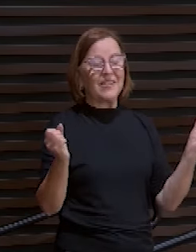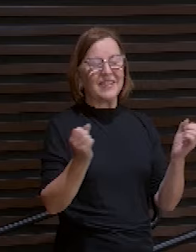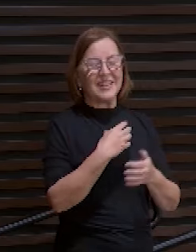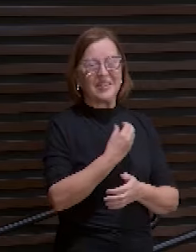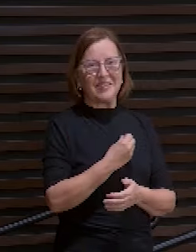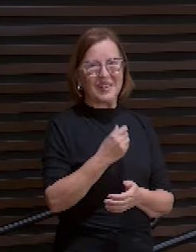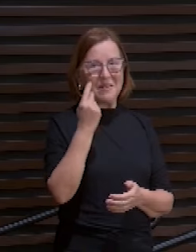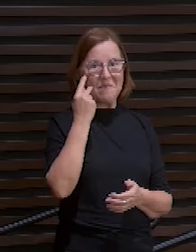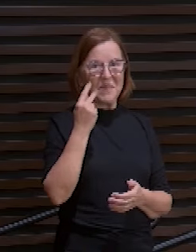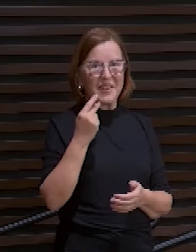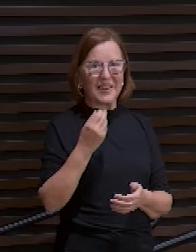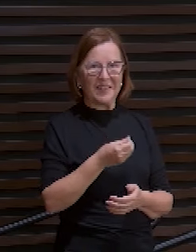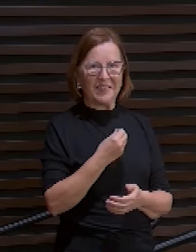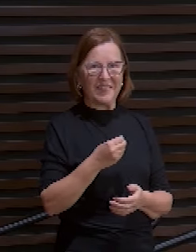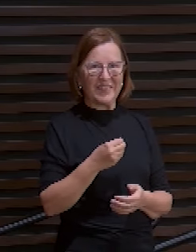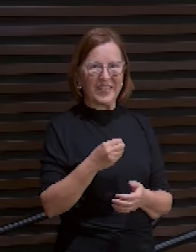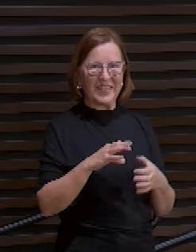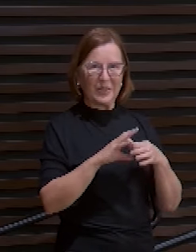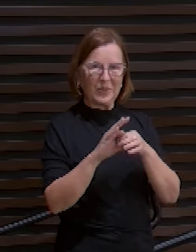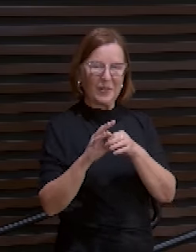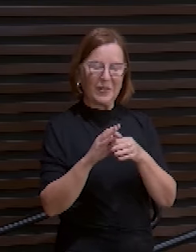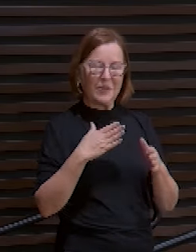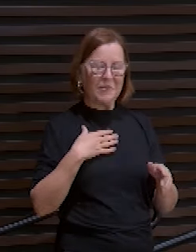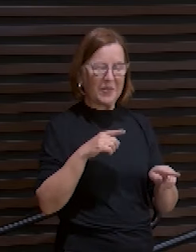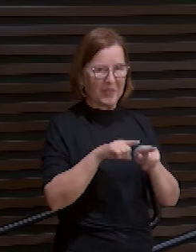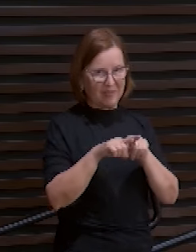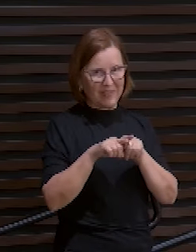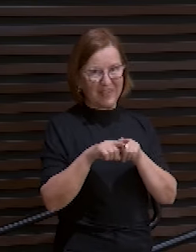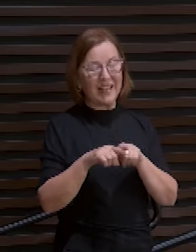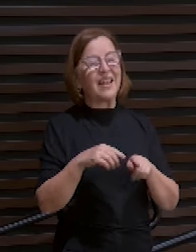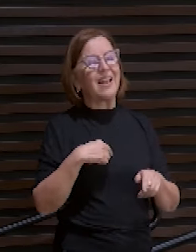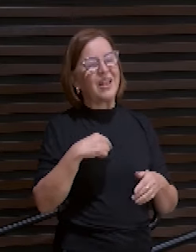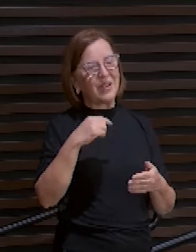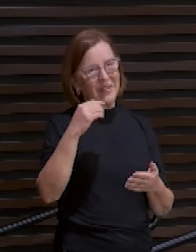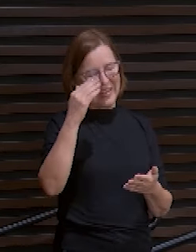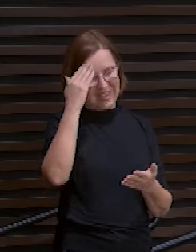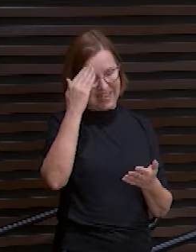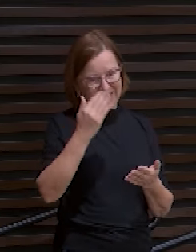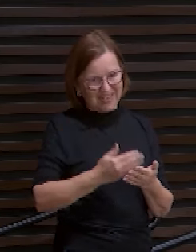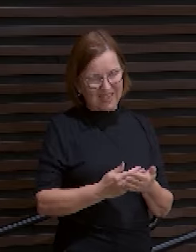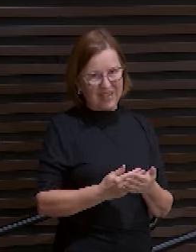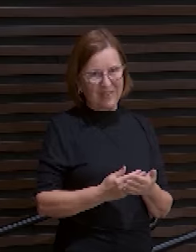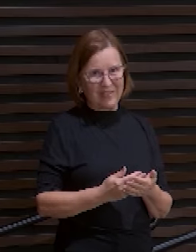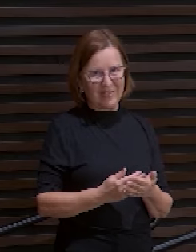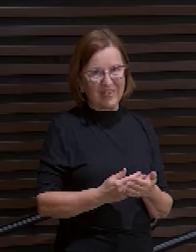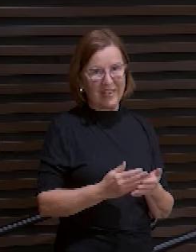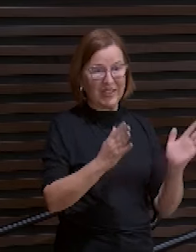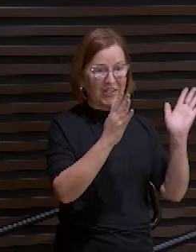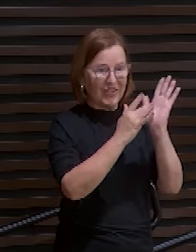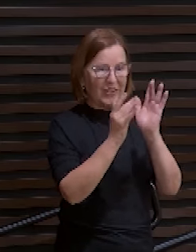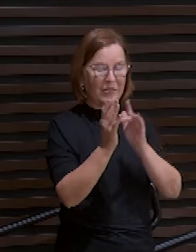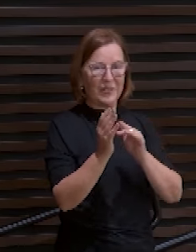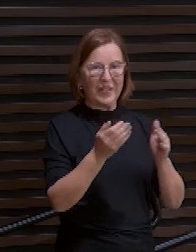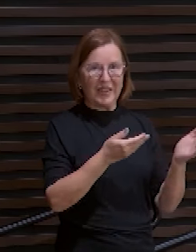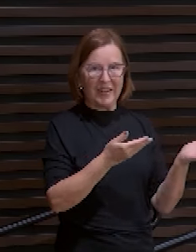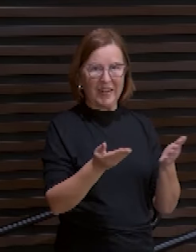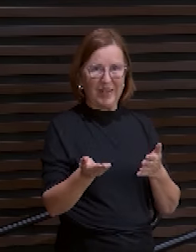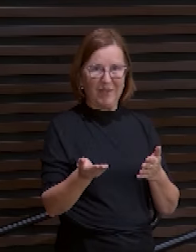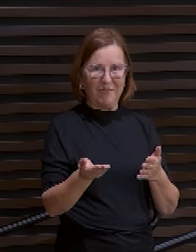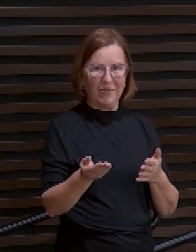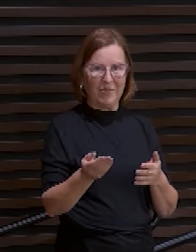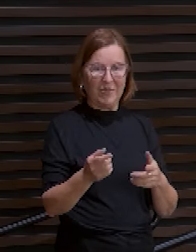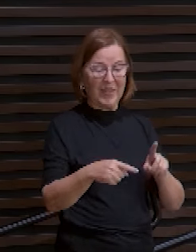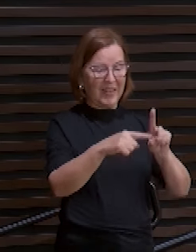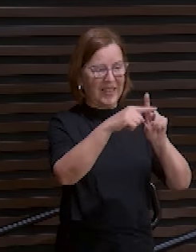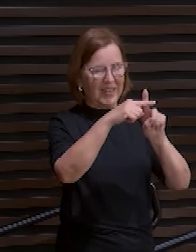comunhão com os meus irmãos eu creio que ele levou sobre a cruz no Calvário o meu